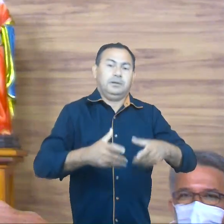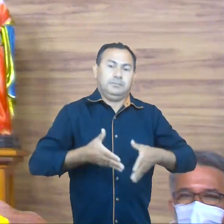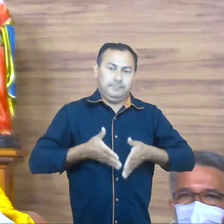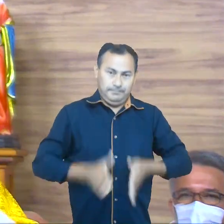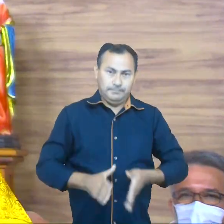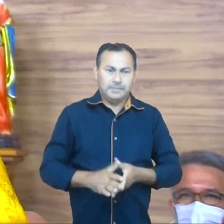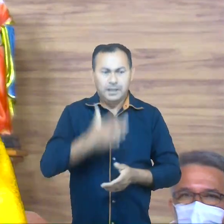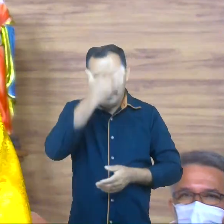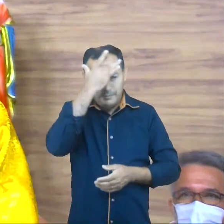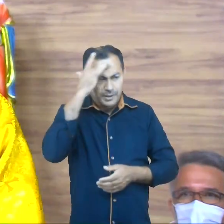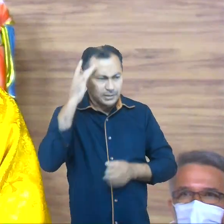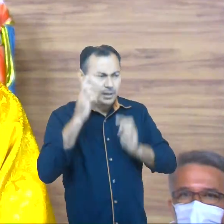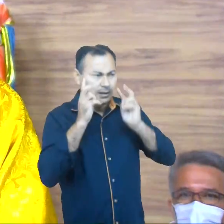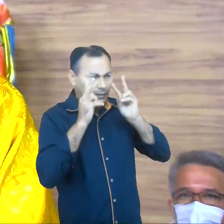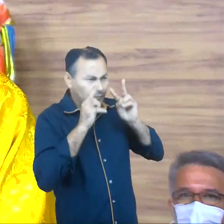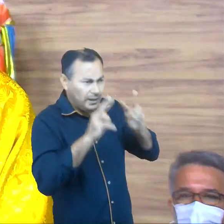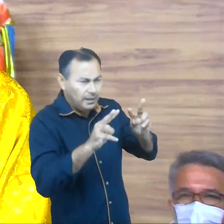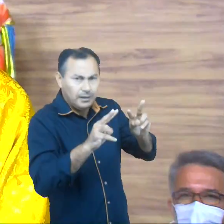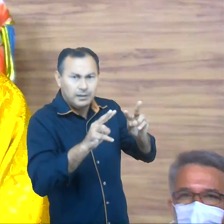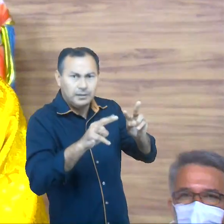e as pessoas que ouviam,